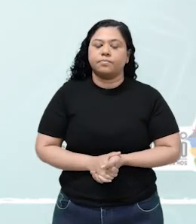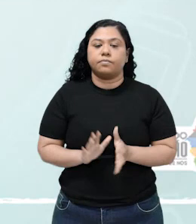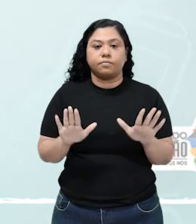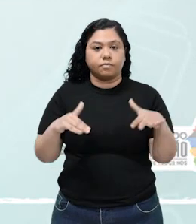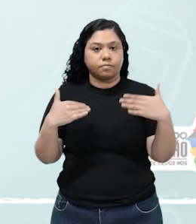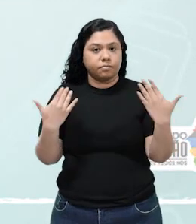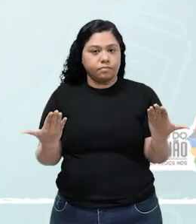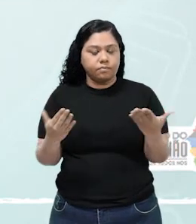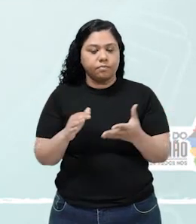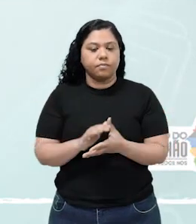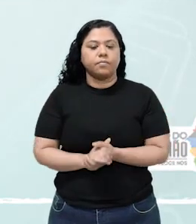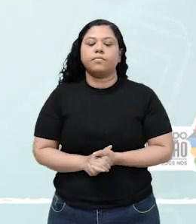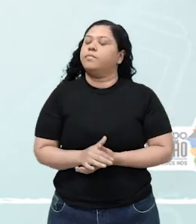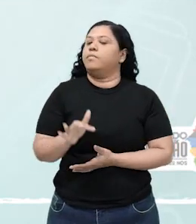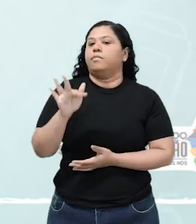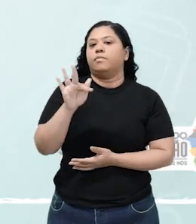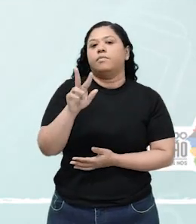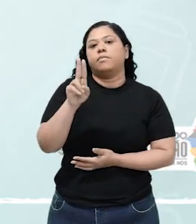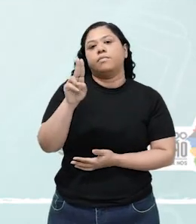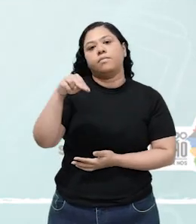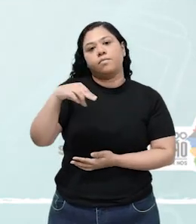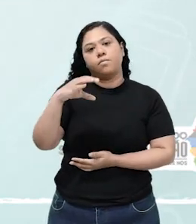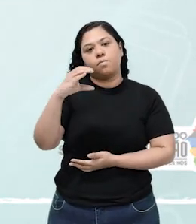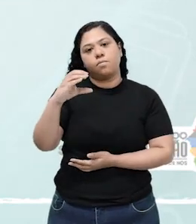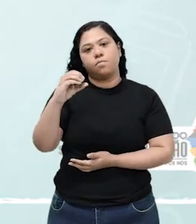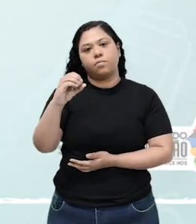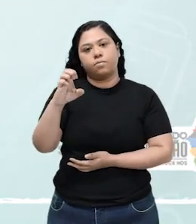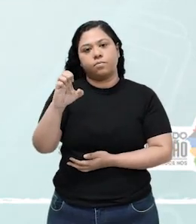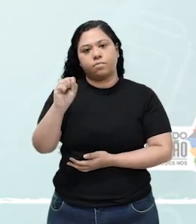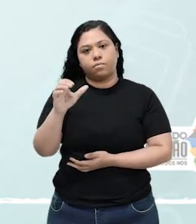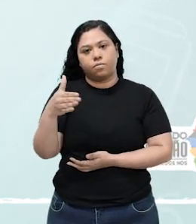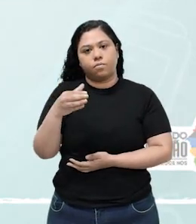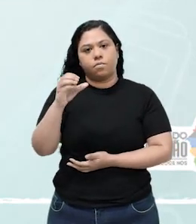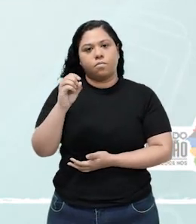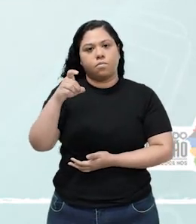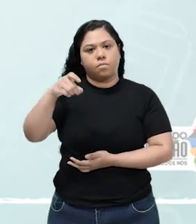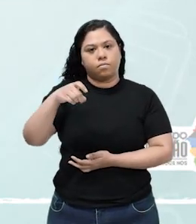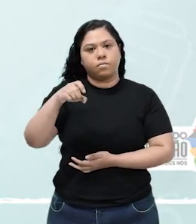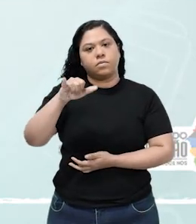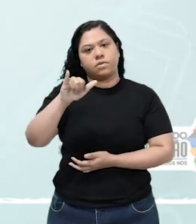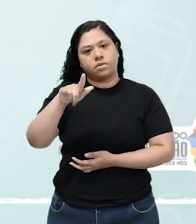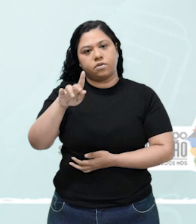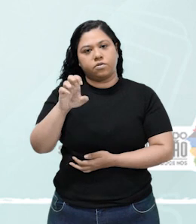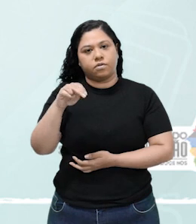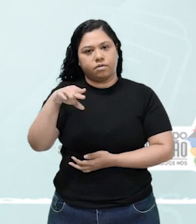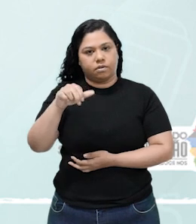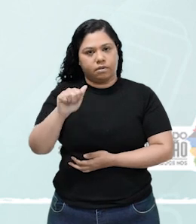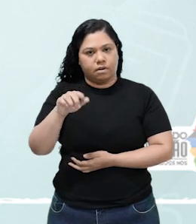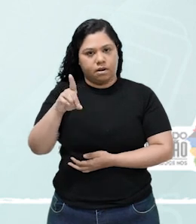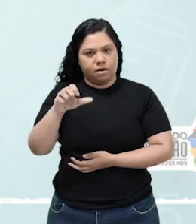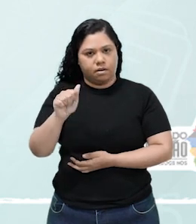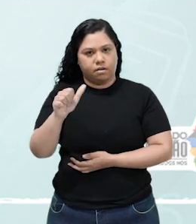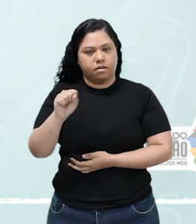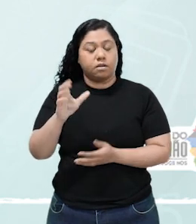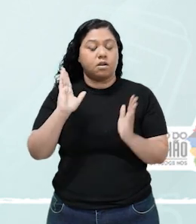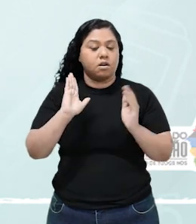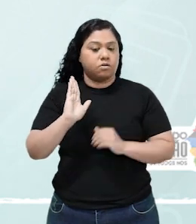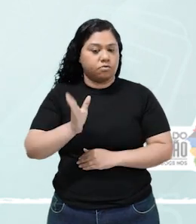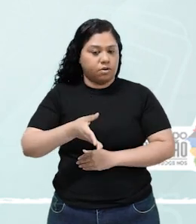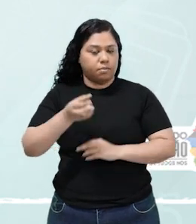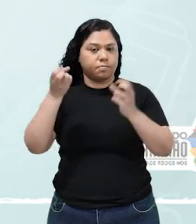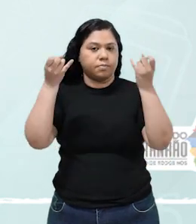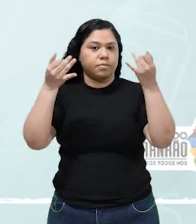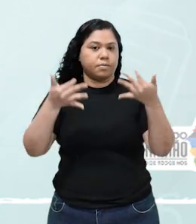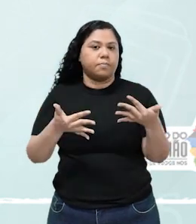Então, funções oxigenadas. Nós trabalhamos já os hidrocarbonetos, que são os compostos orgânicos